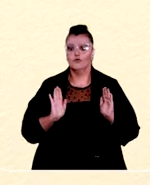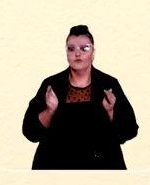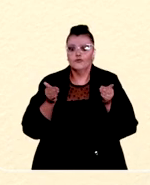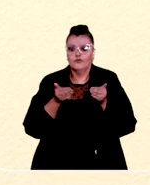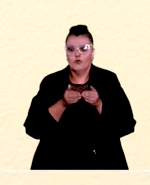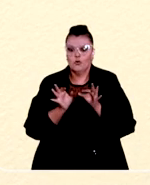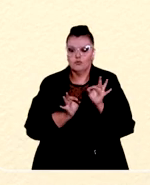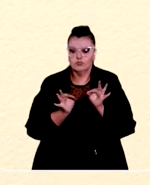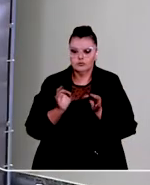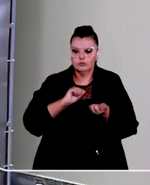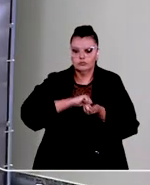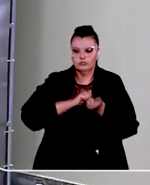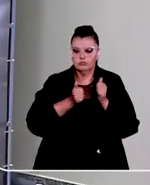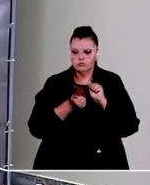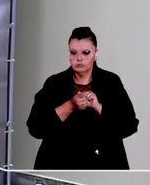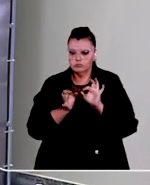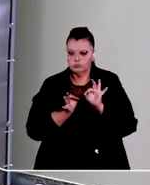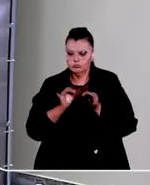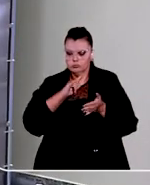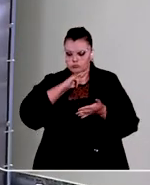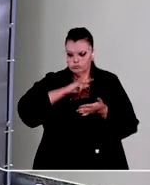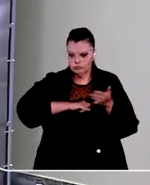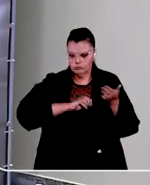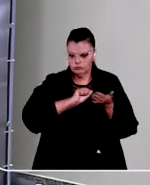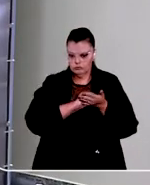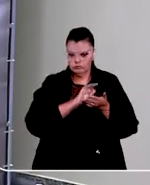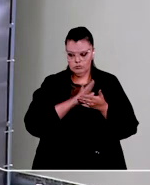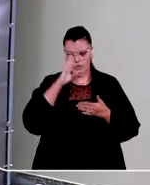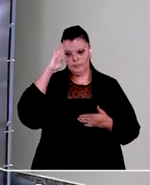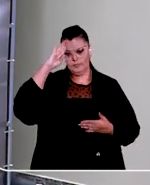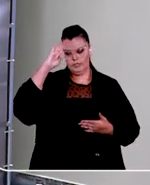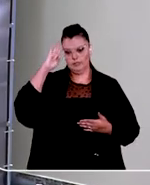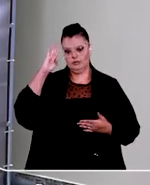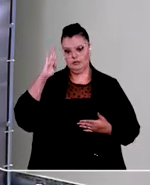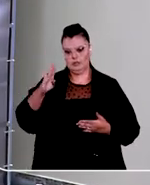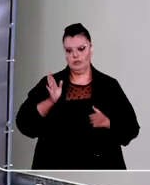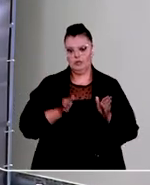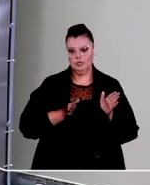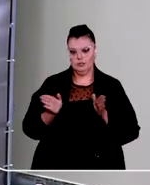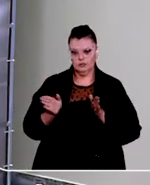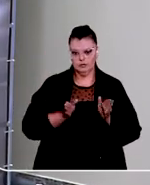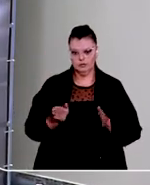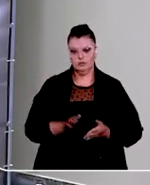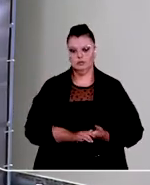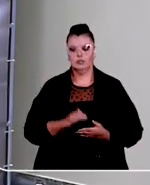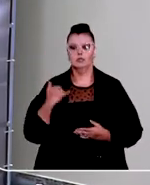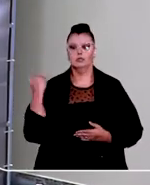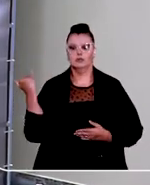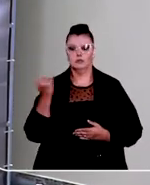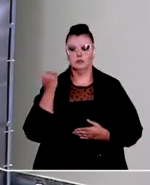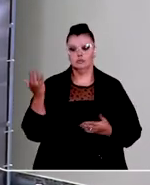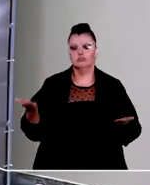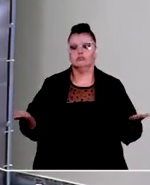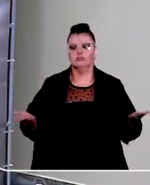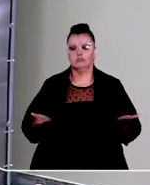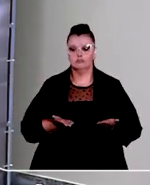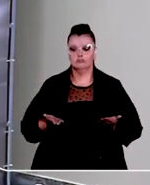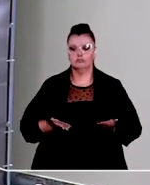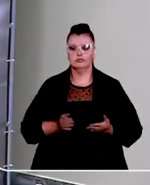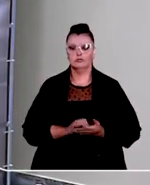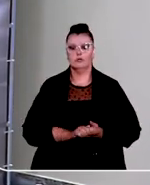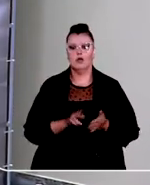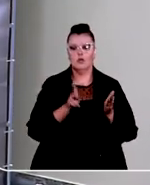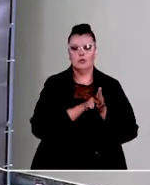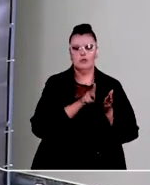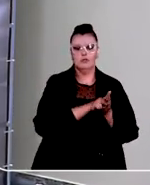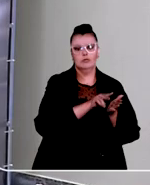elementos expostos nós estamos muito felizes com essa revitalização que era muito necessária onde o foco foi a